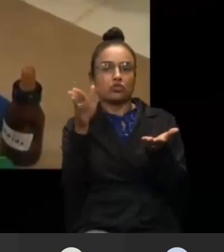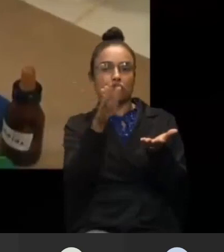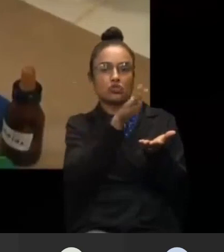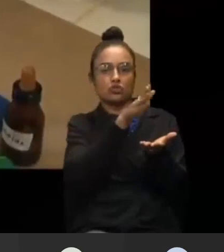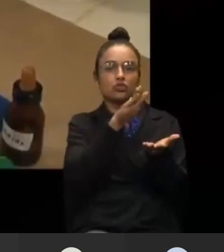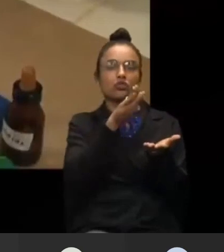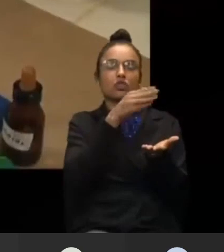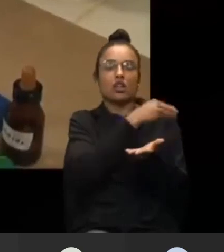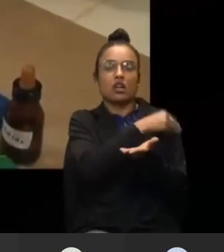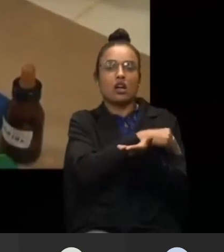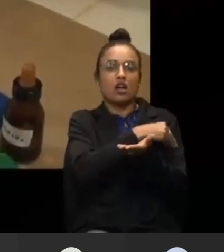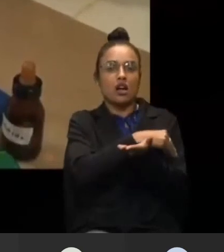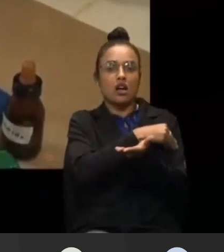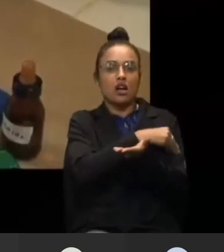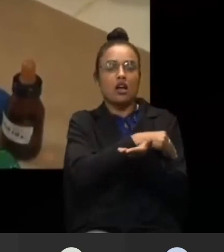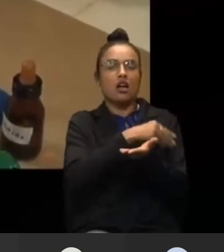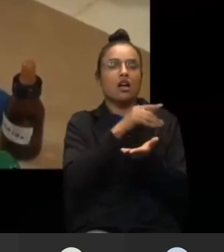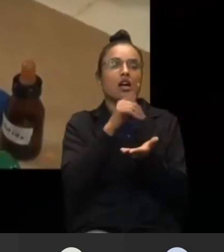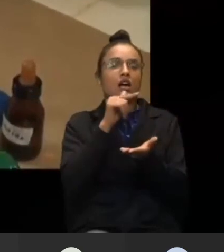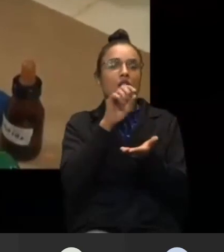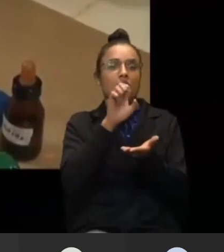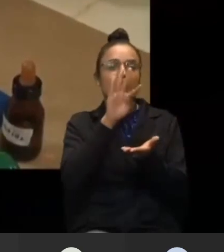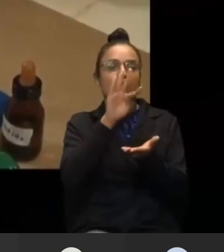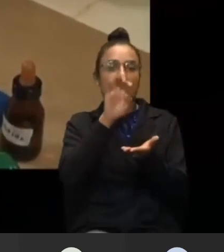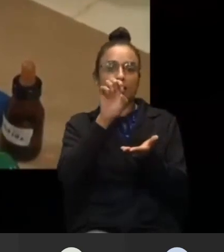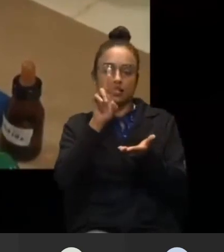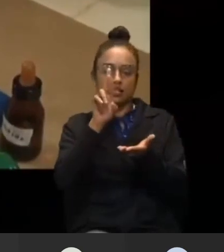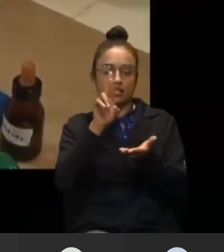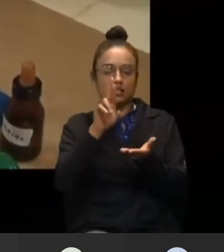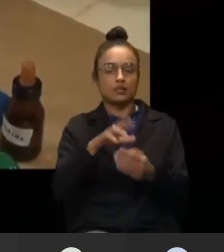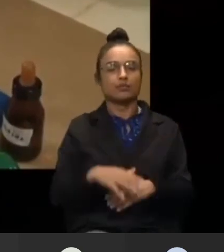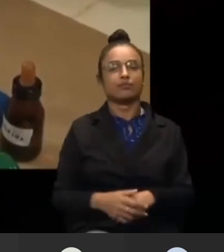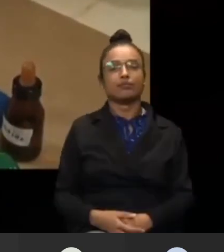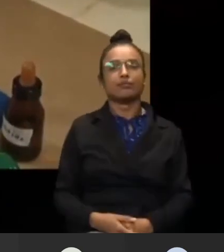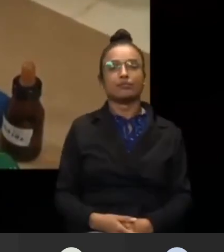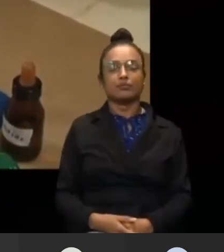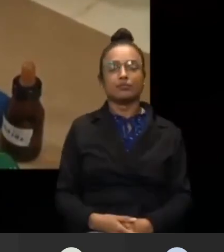A solução de etanol e éter.